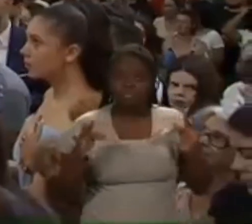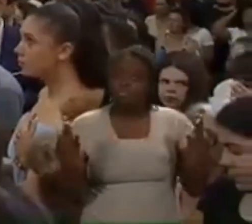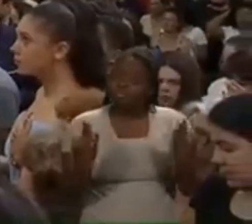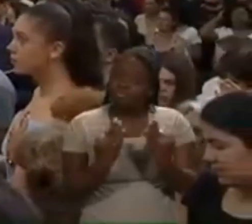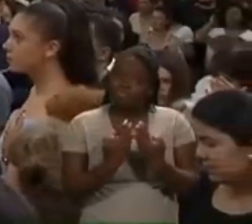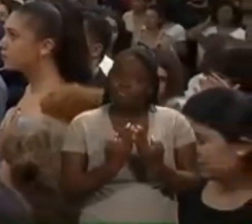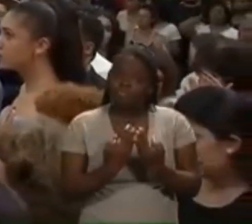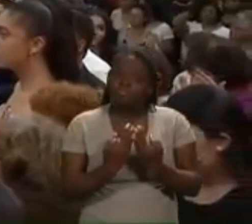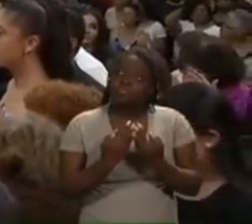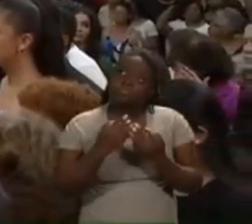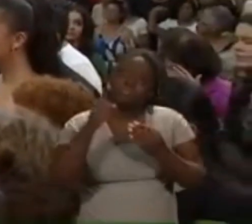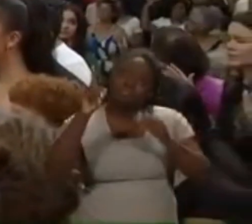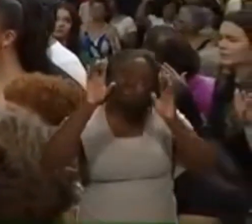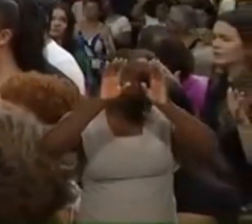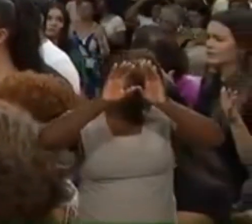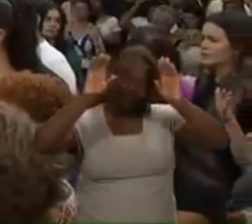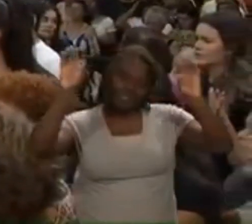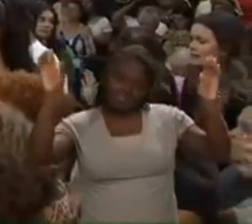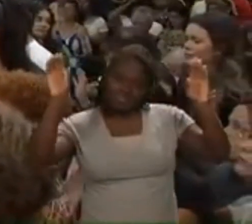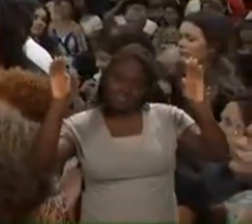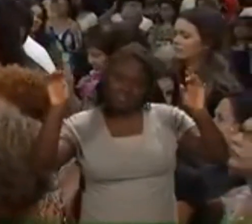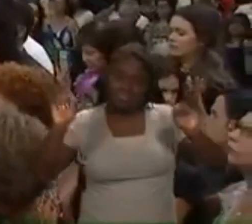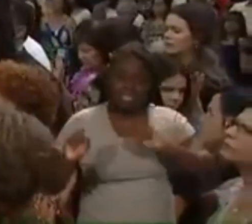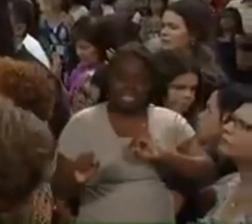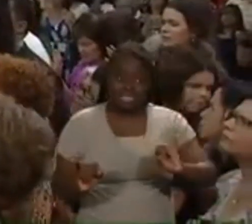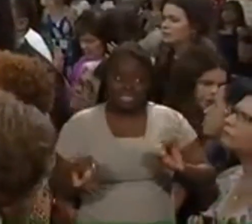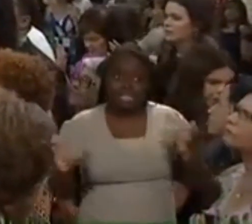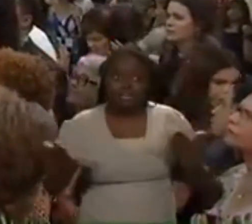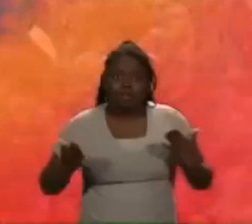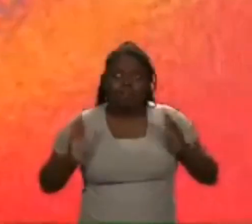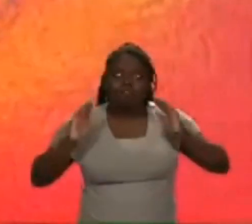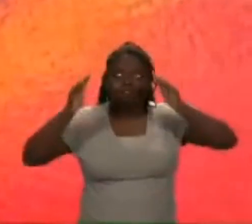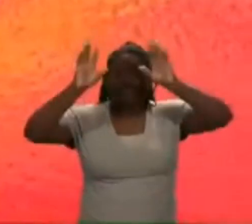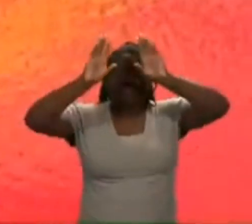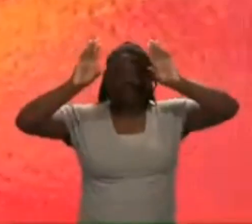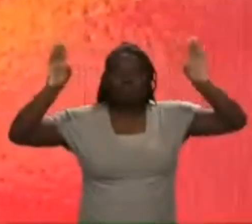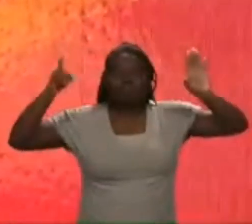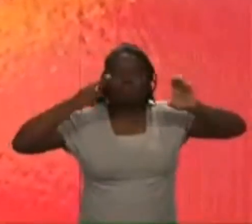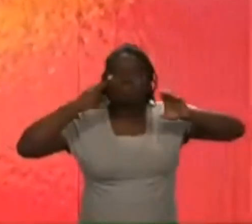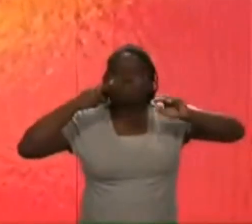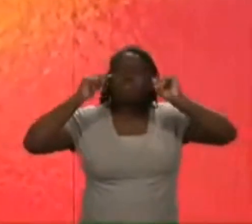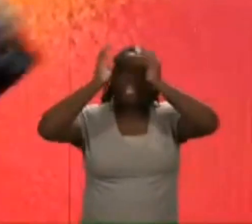a sucessão do meu ministério nesta instituição.